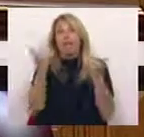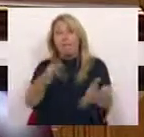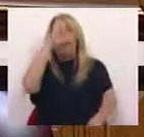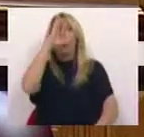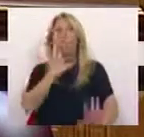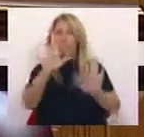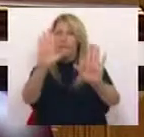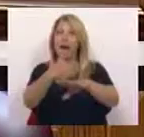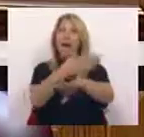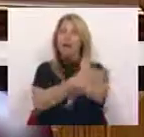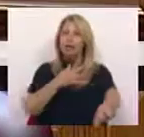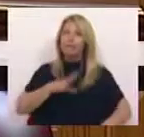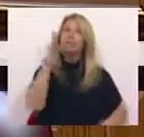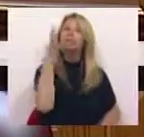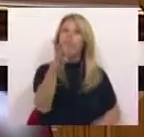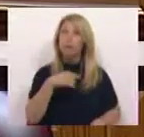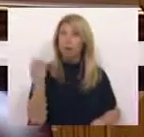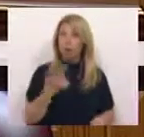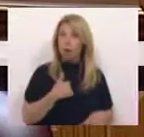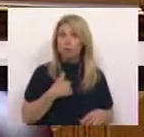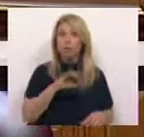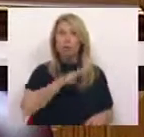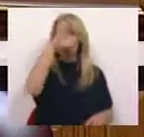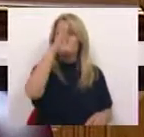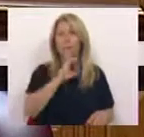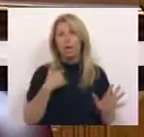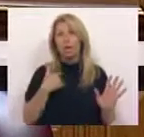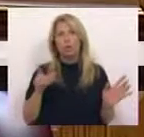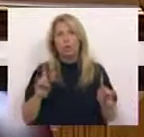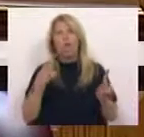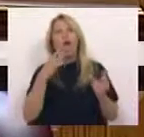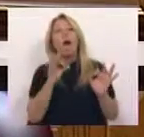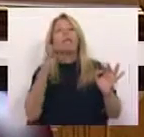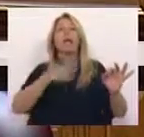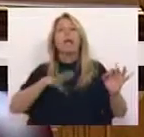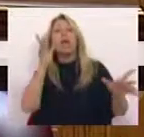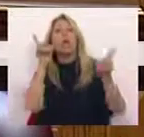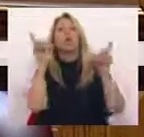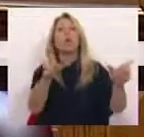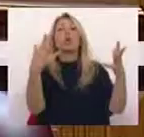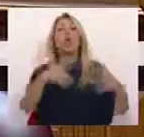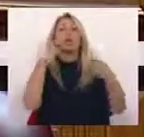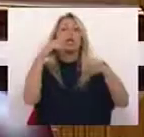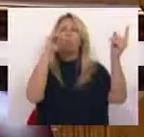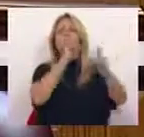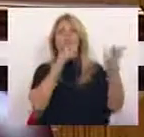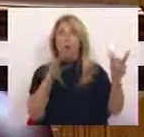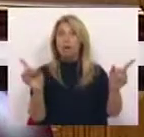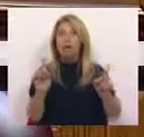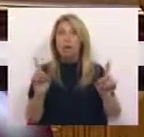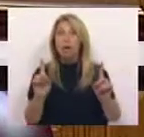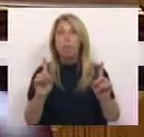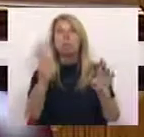sem antes referir, nós não somos, Sr. Ministro, pelo descontrole das contas públicas, de modo nenhum. Mas coisa